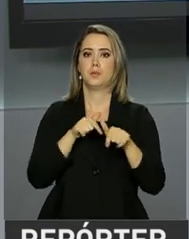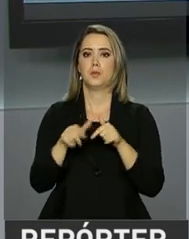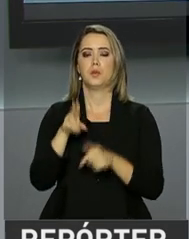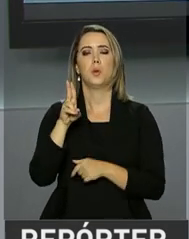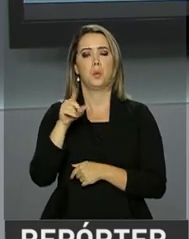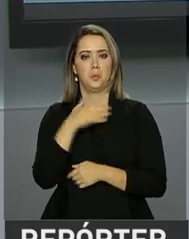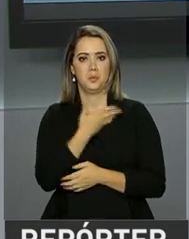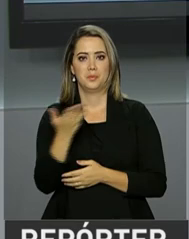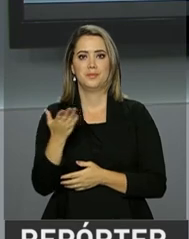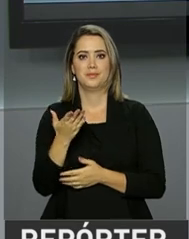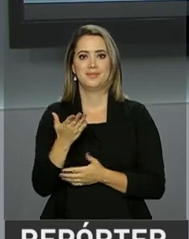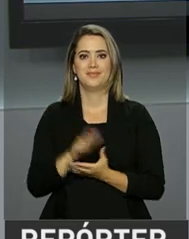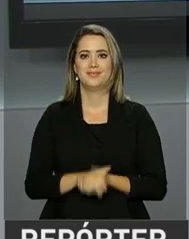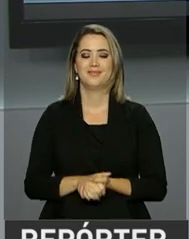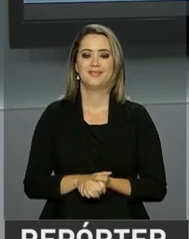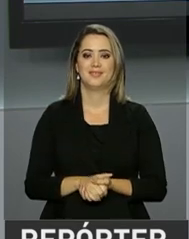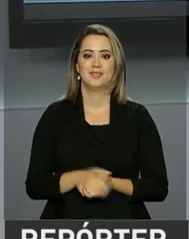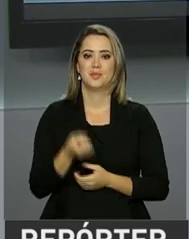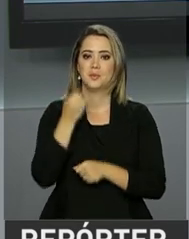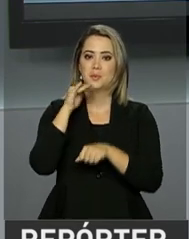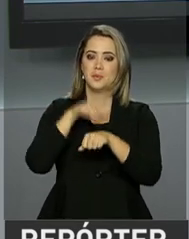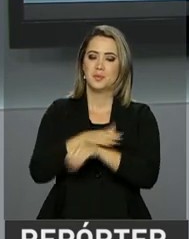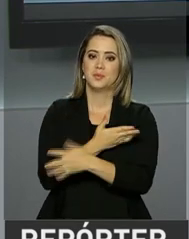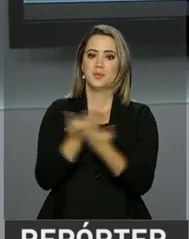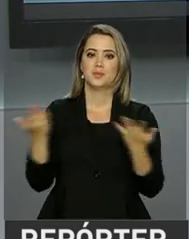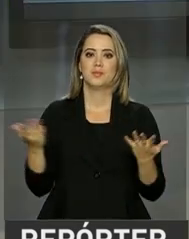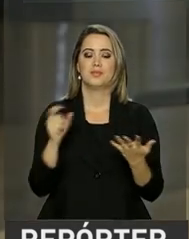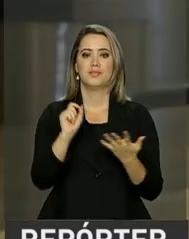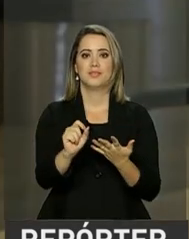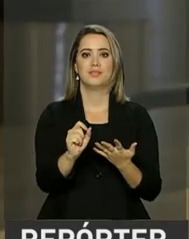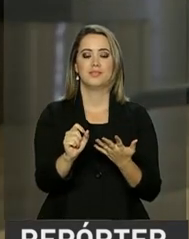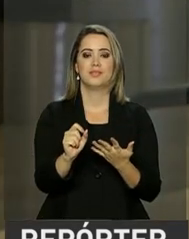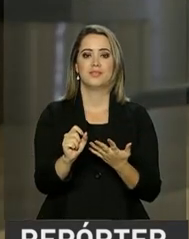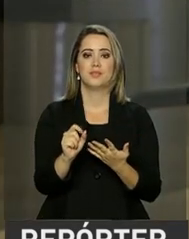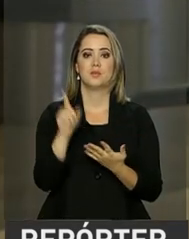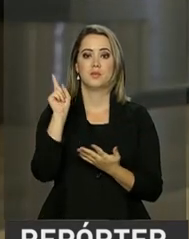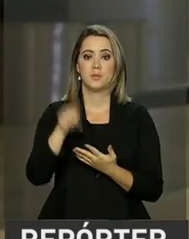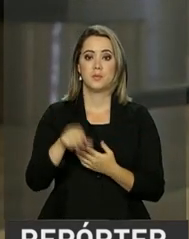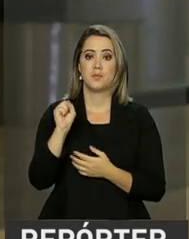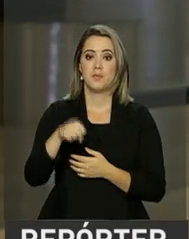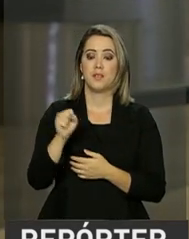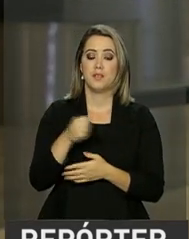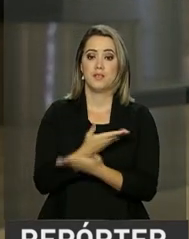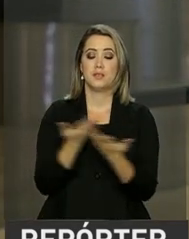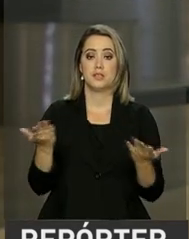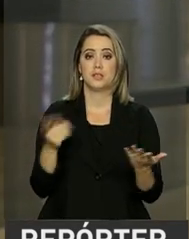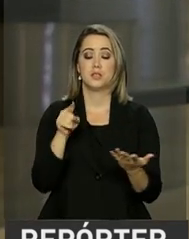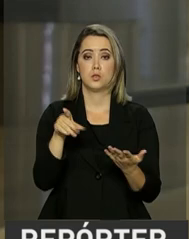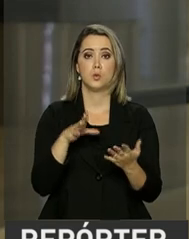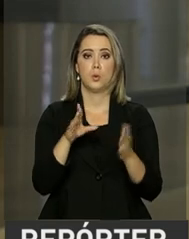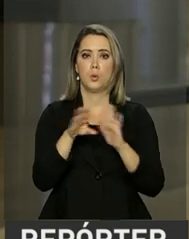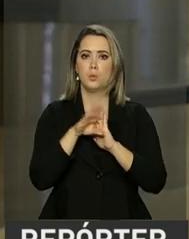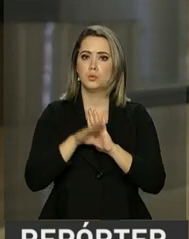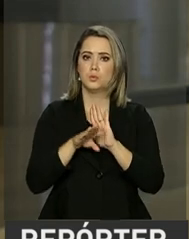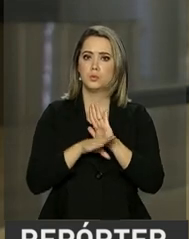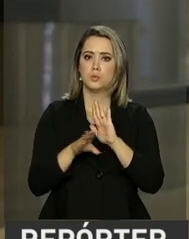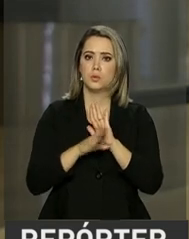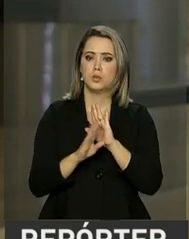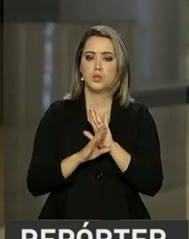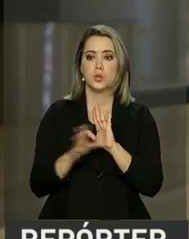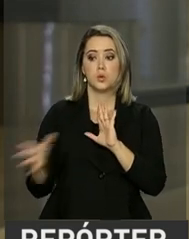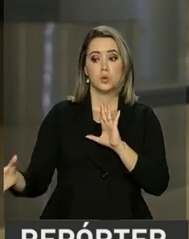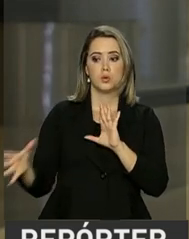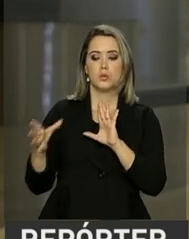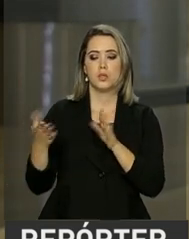Não é isso, Ney? Boa noite, Roberto. Boa noite a todos. É isso mesmo, Roberto. Segundo dados do projeto de inserção de